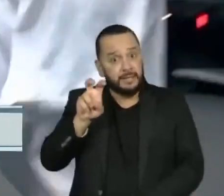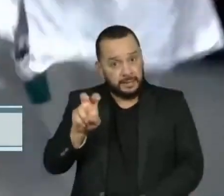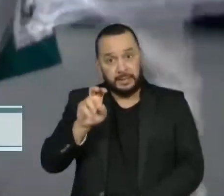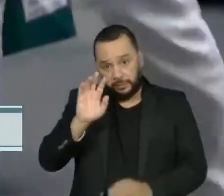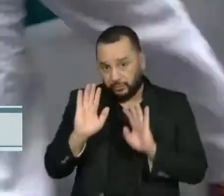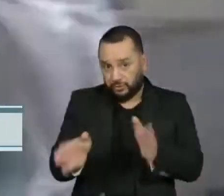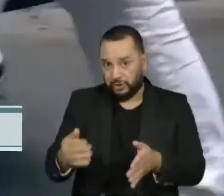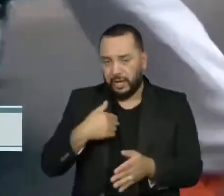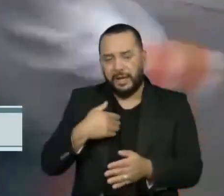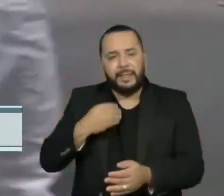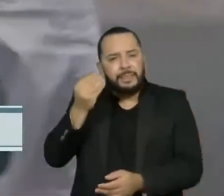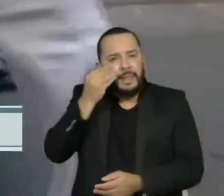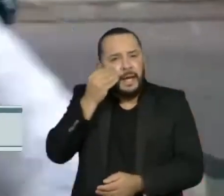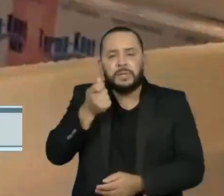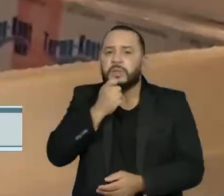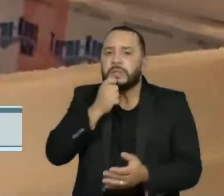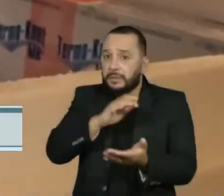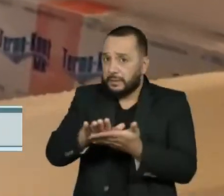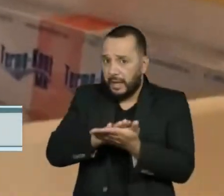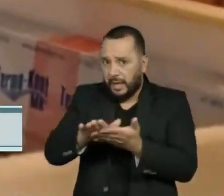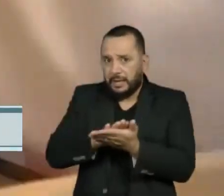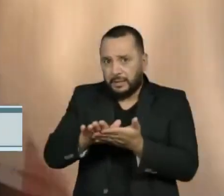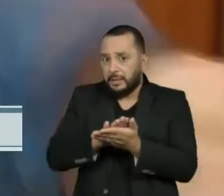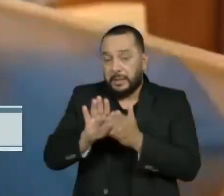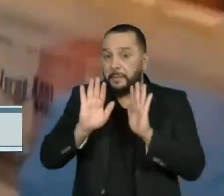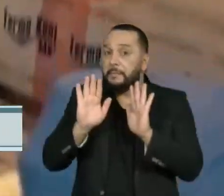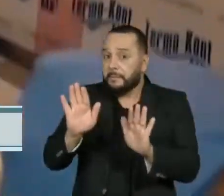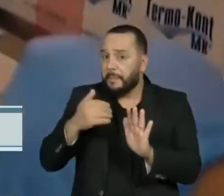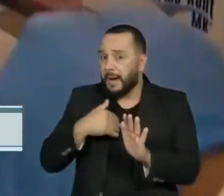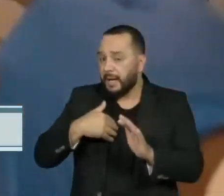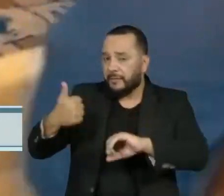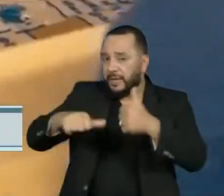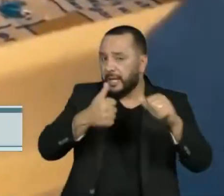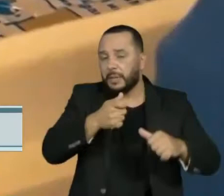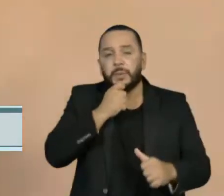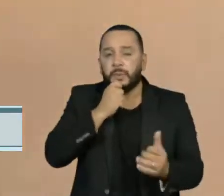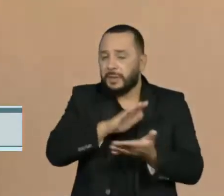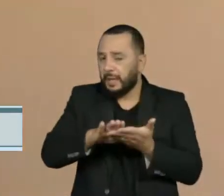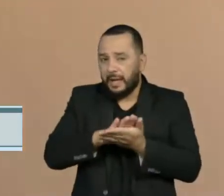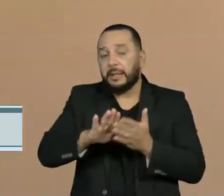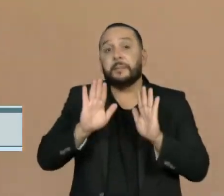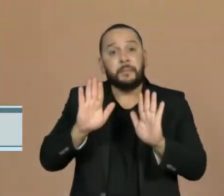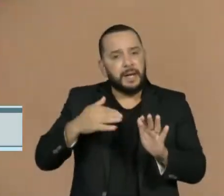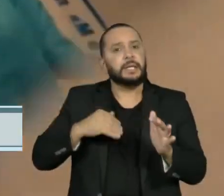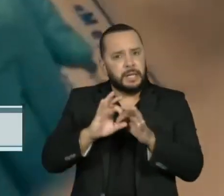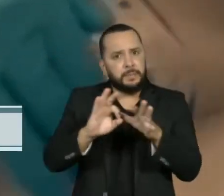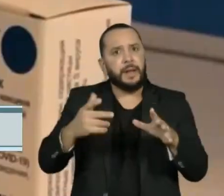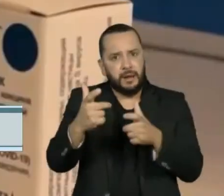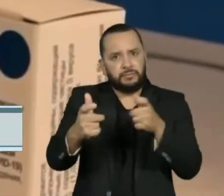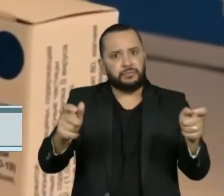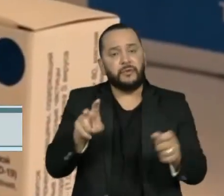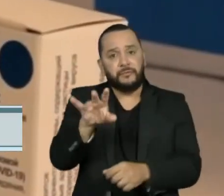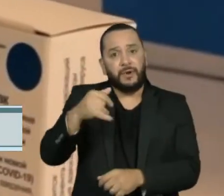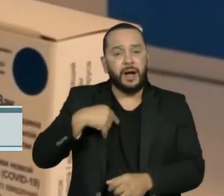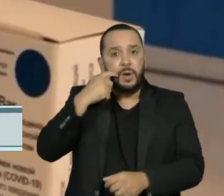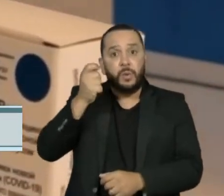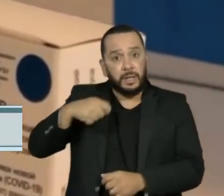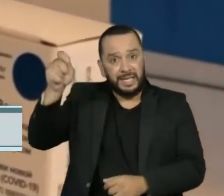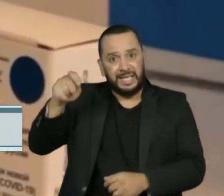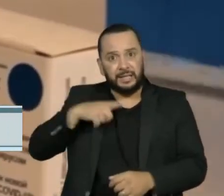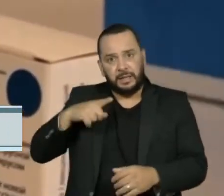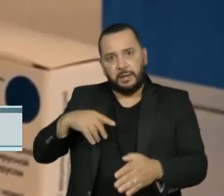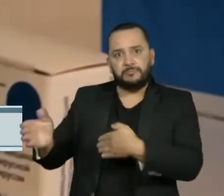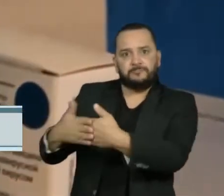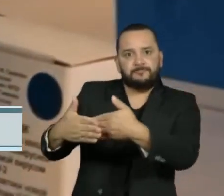nem foi avaliada pela Agência Europeia de Medicamentos. A Hungria está na segunda semana de um novo bloqueio, enquanto as hospitalizações